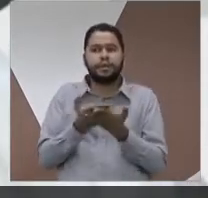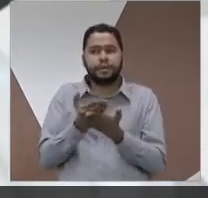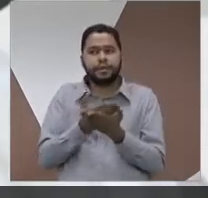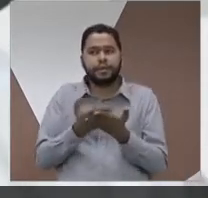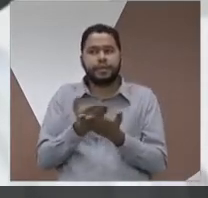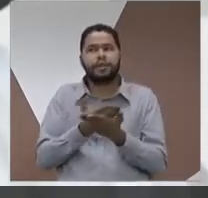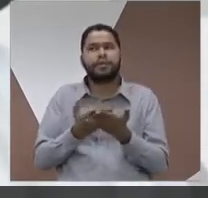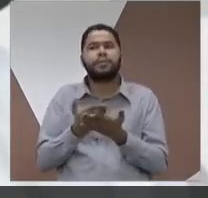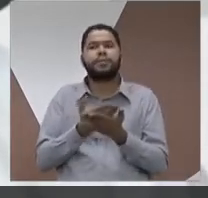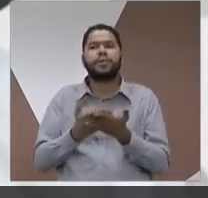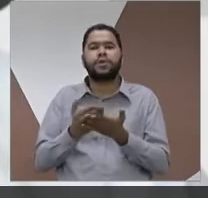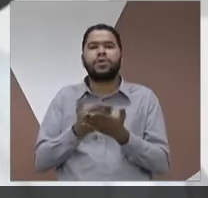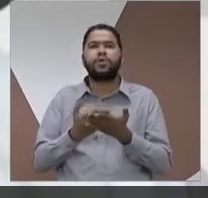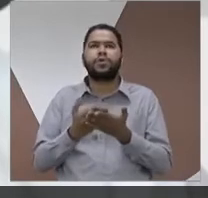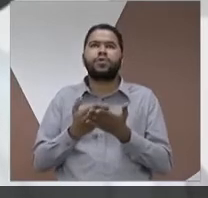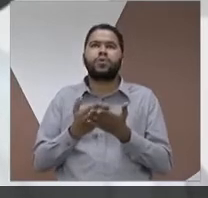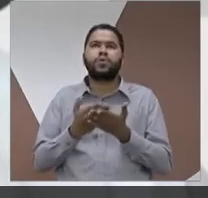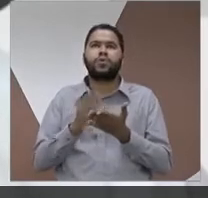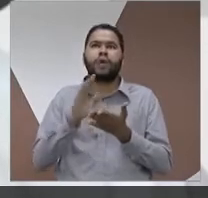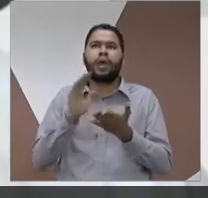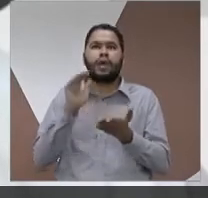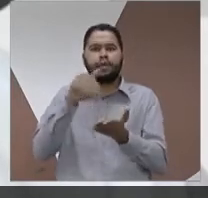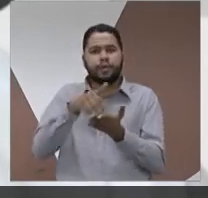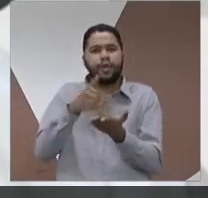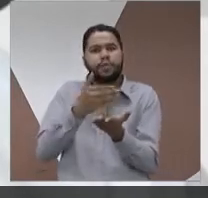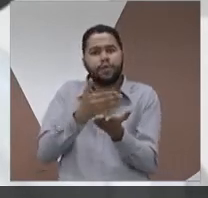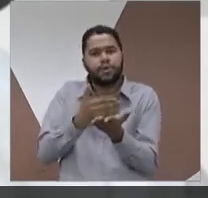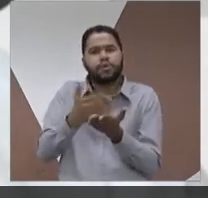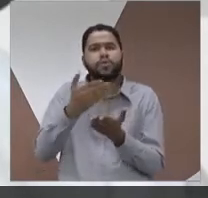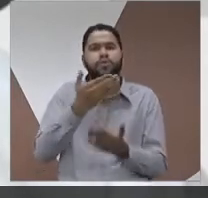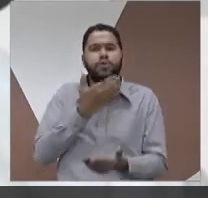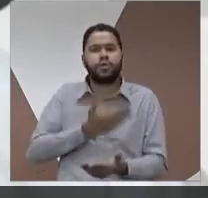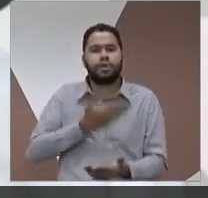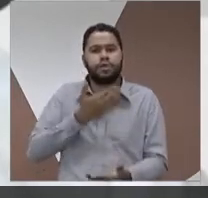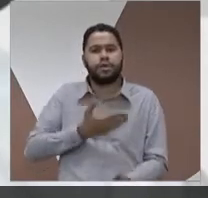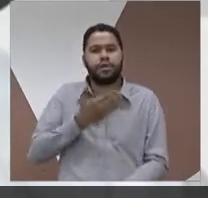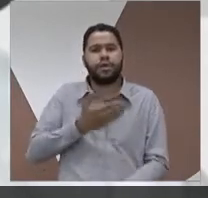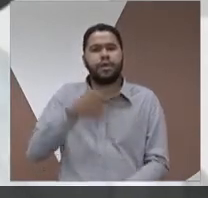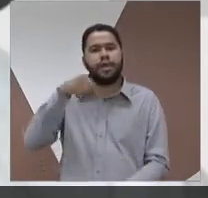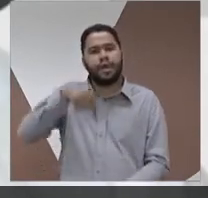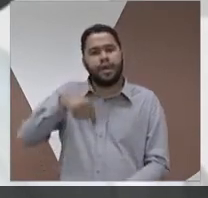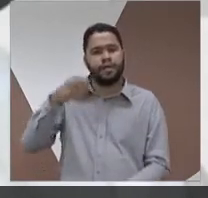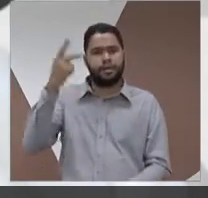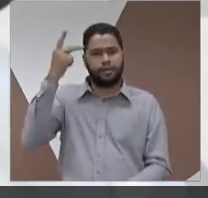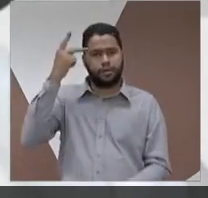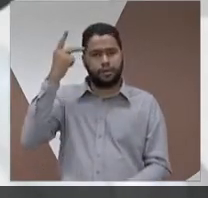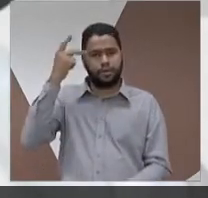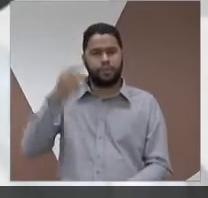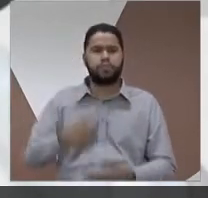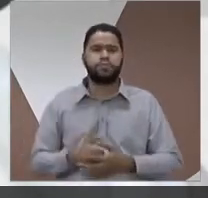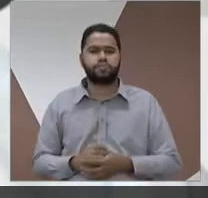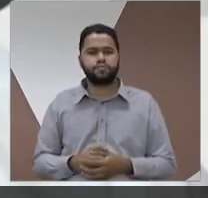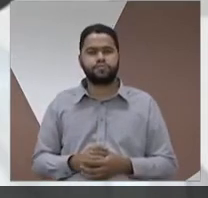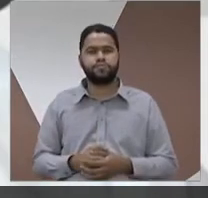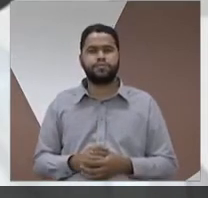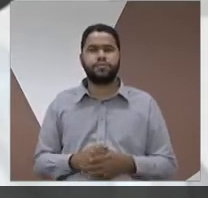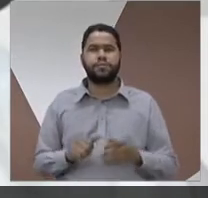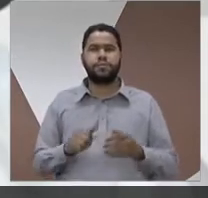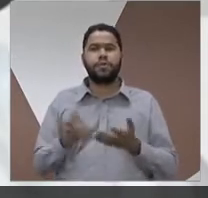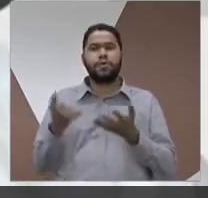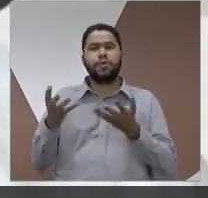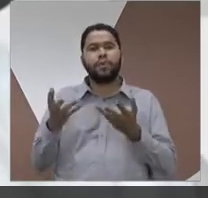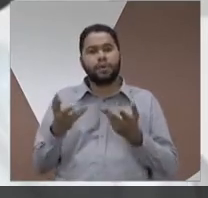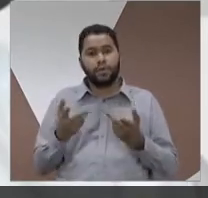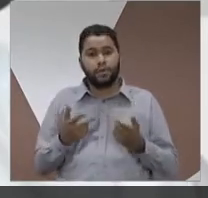oncológico até o início de dezembro aqui na cidade de São Paulo. Os meus atendimentos têm